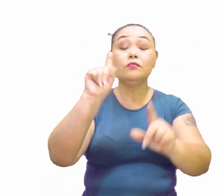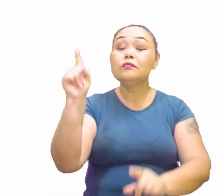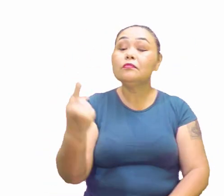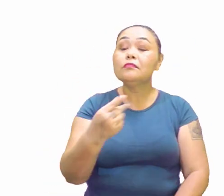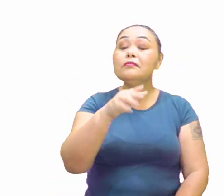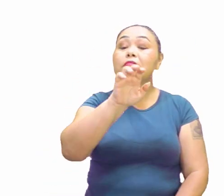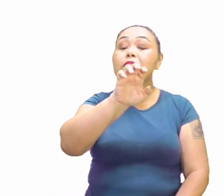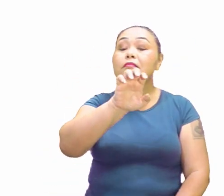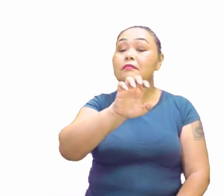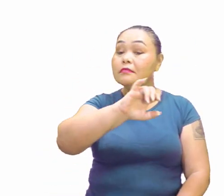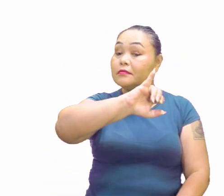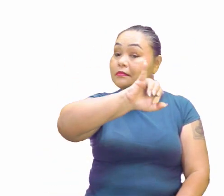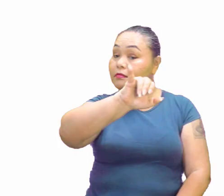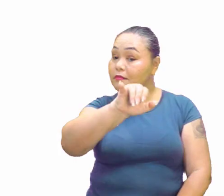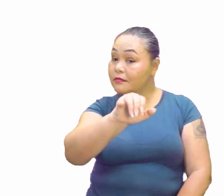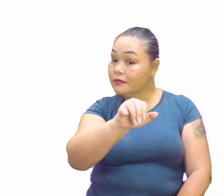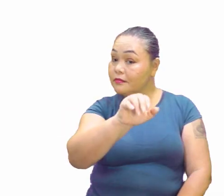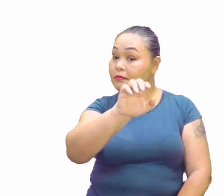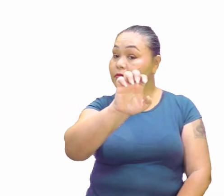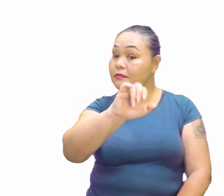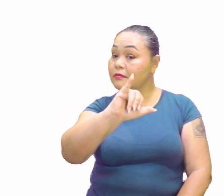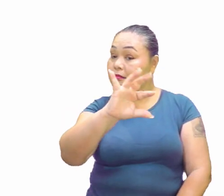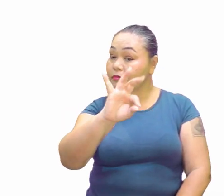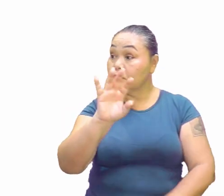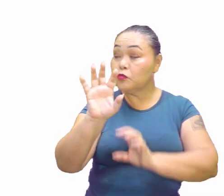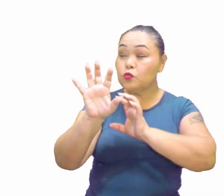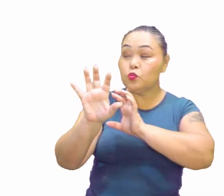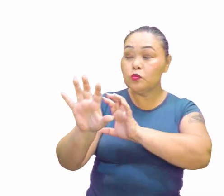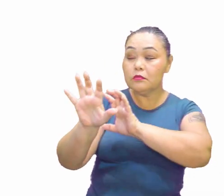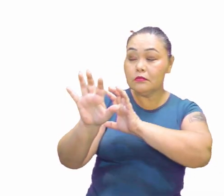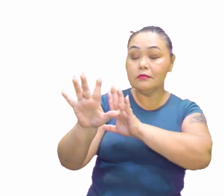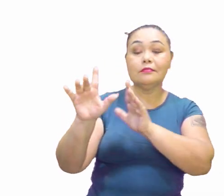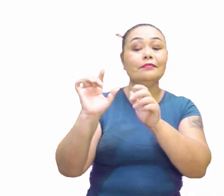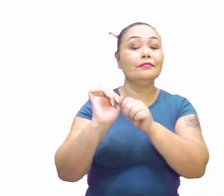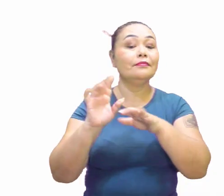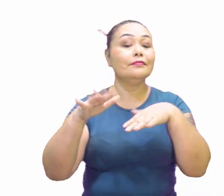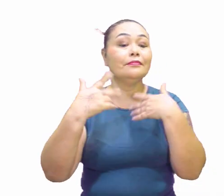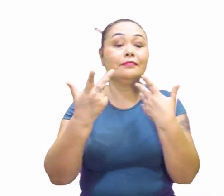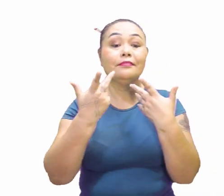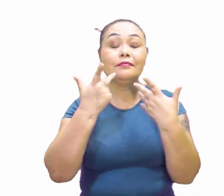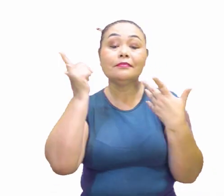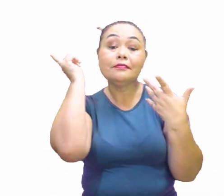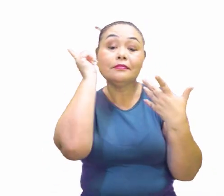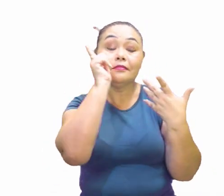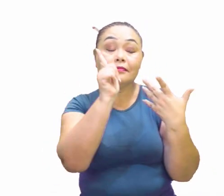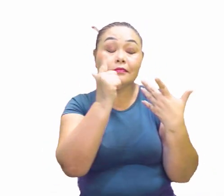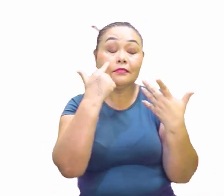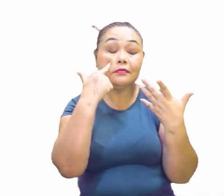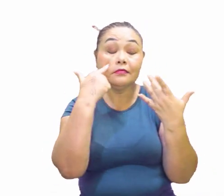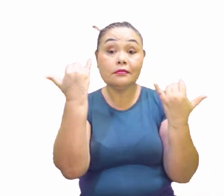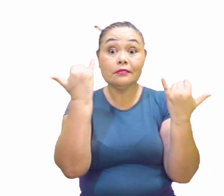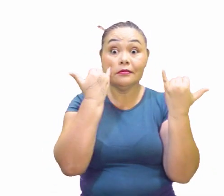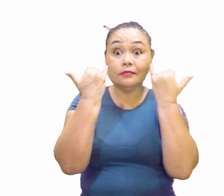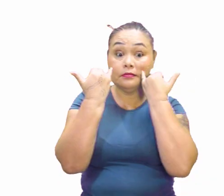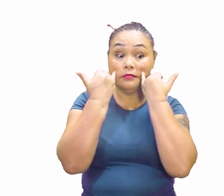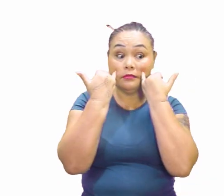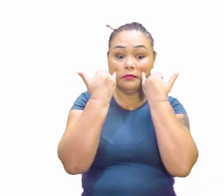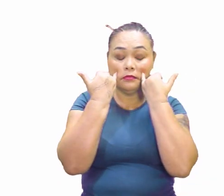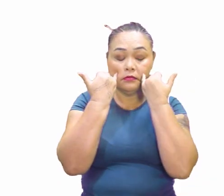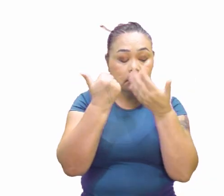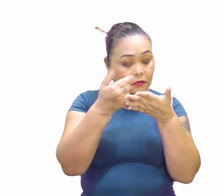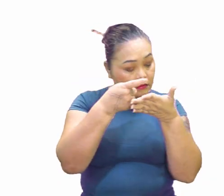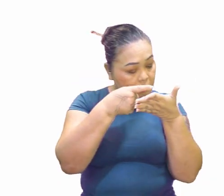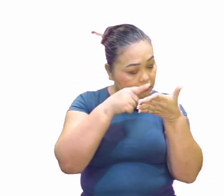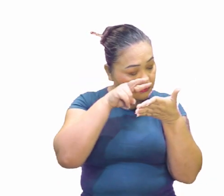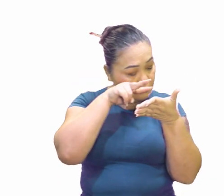jeito, né? O título da poesia. Exatamente. Aí você só vai conseguir extrair alguma informação durante